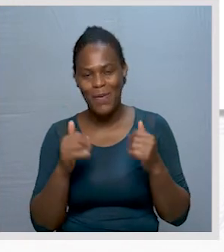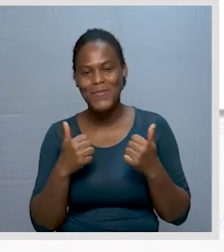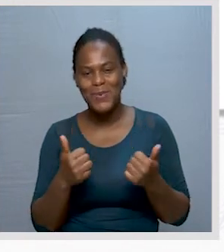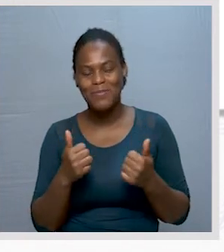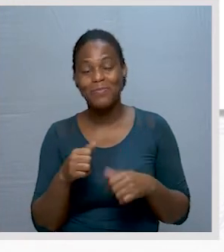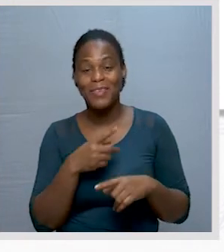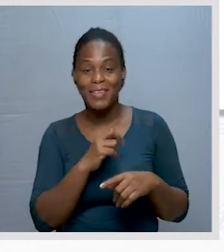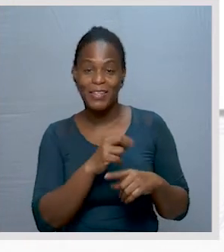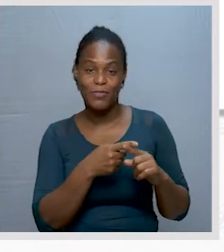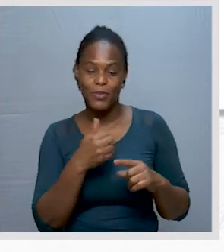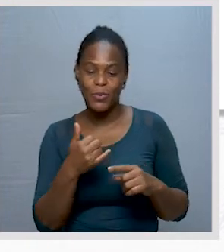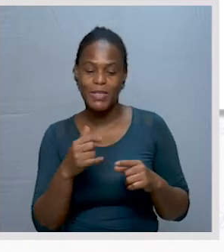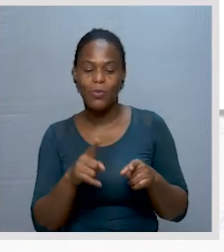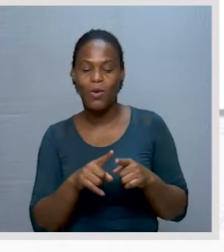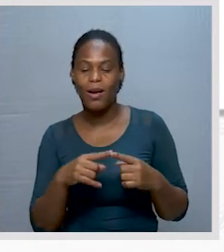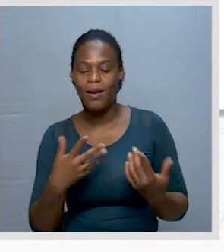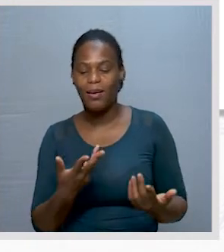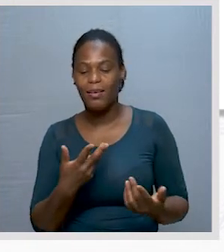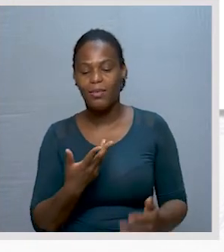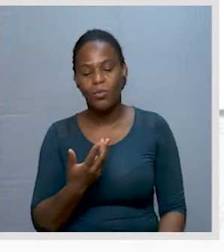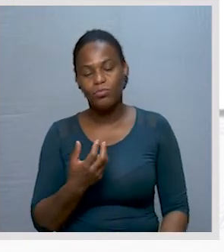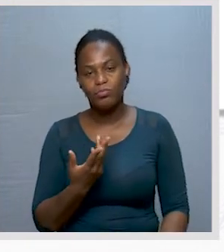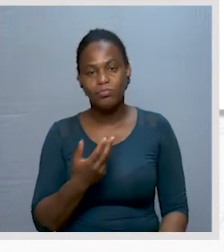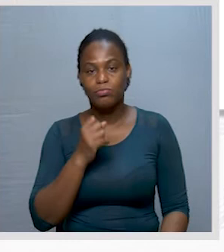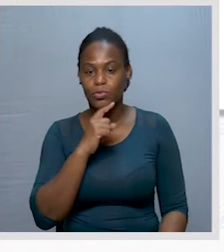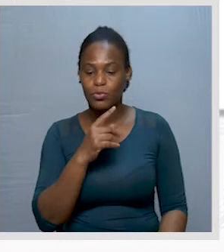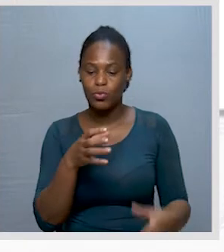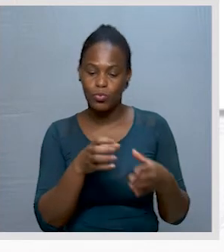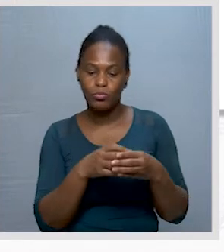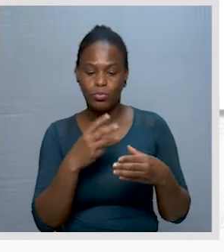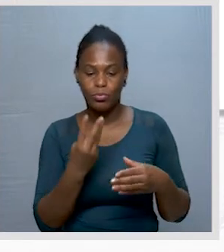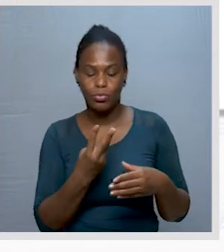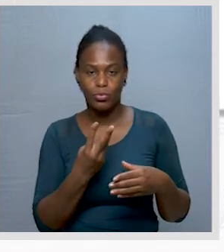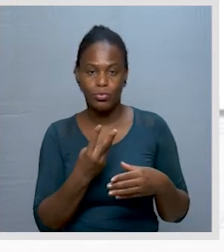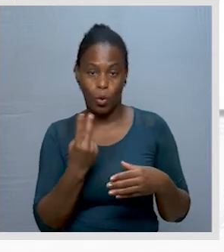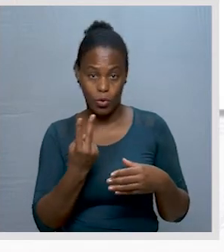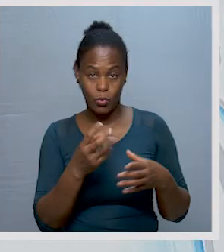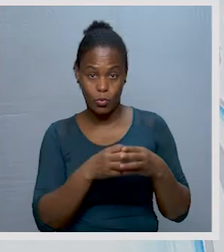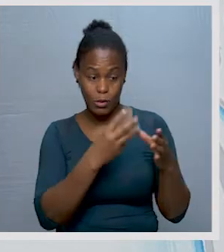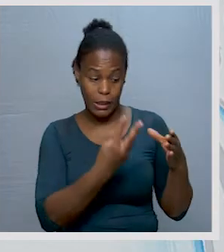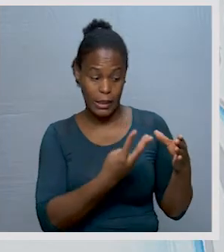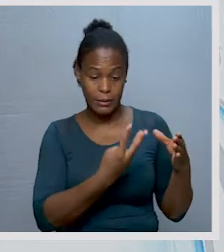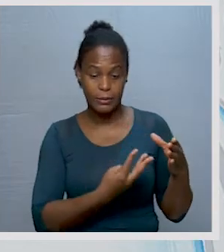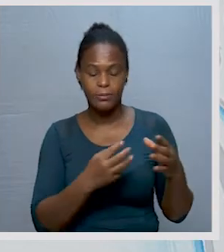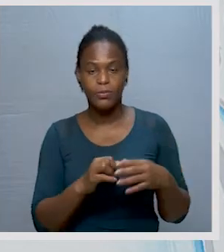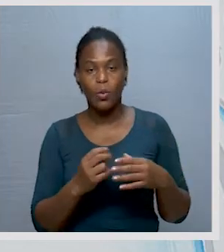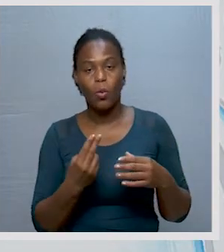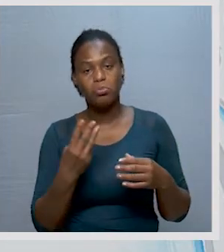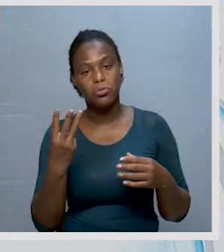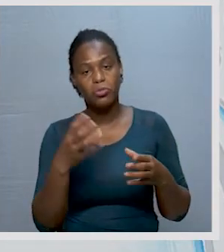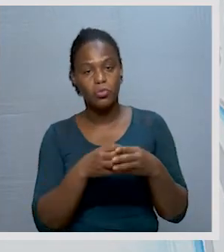Muito bem, isso mesmo. 3 vezes 2. Podemos fazer 2 grupos de 3 ou